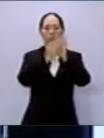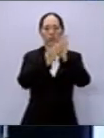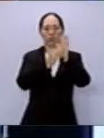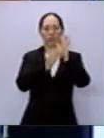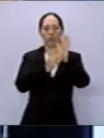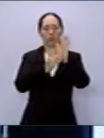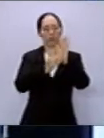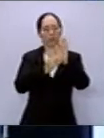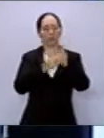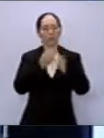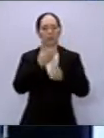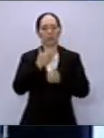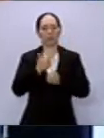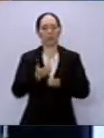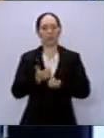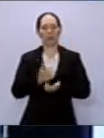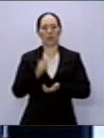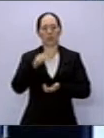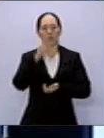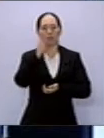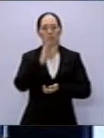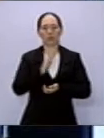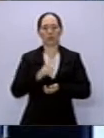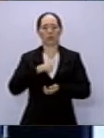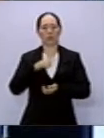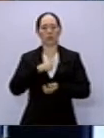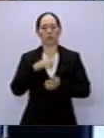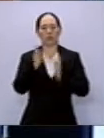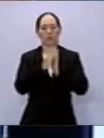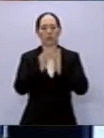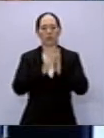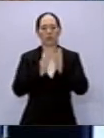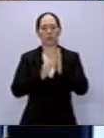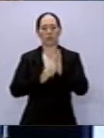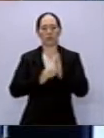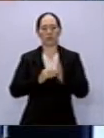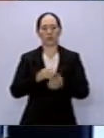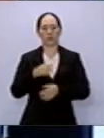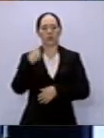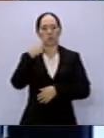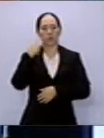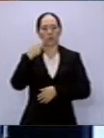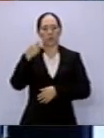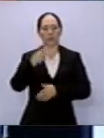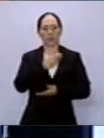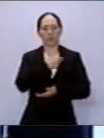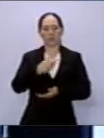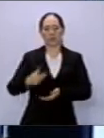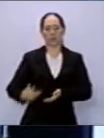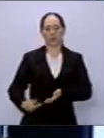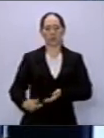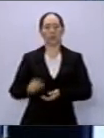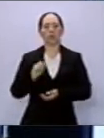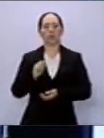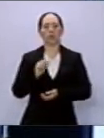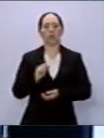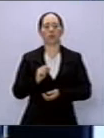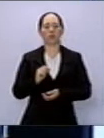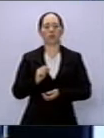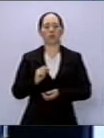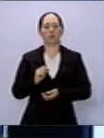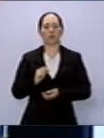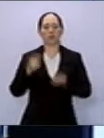nesse sentido agora Que bom que a gente tenha no Brasil propostas inclusão de políticas públicas que levem em consideração a